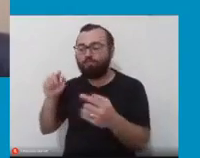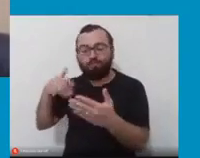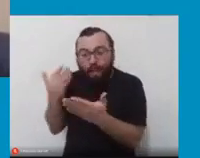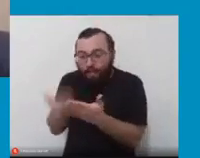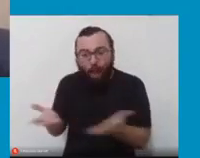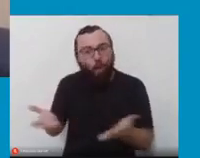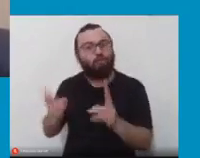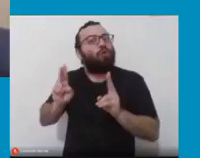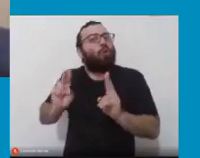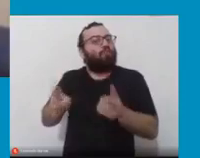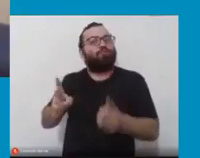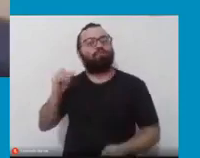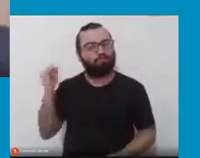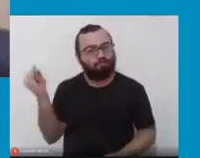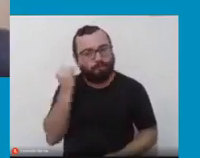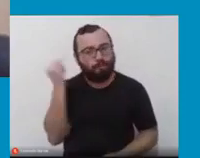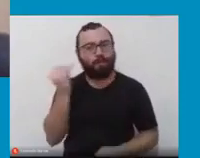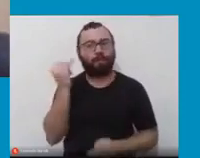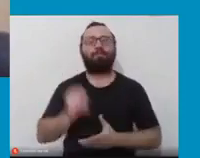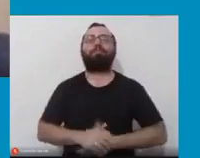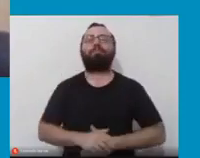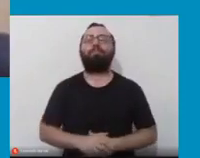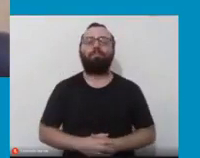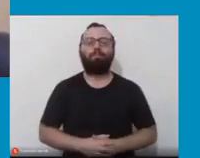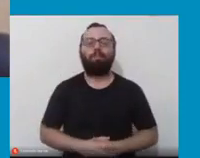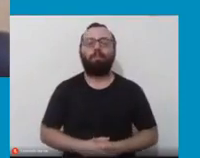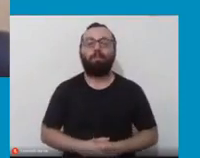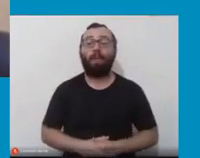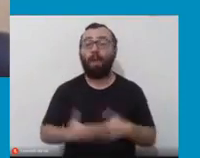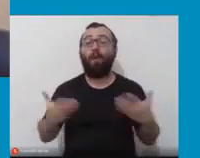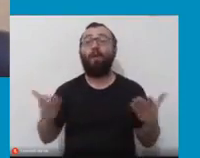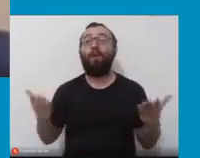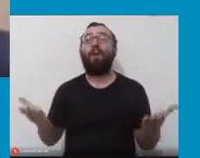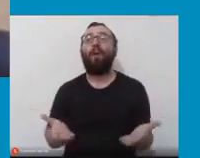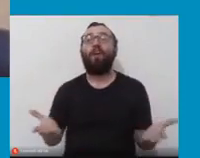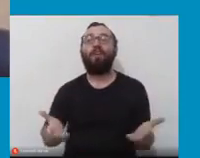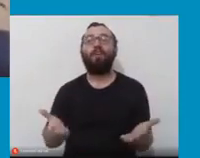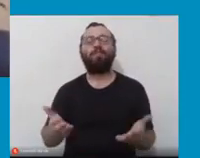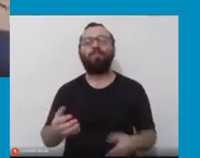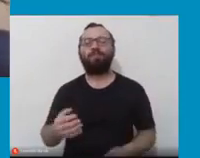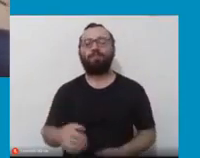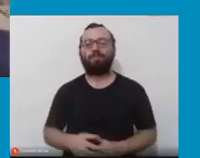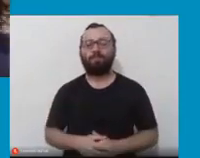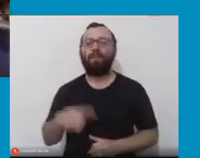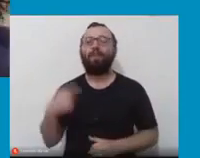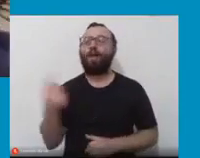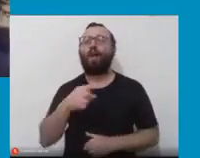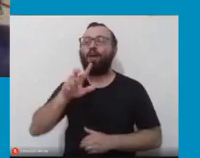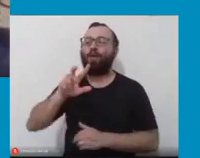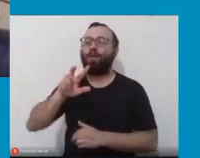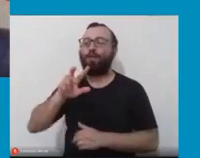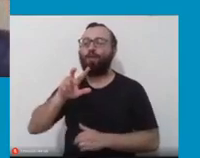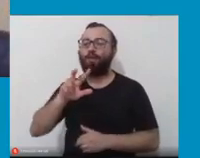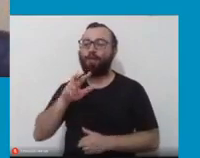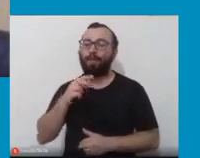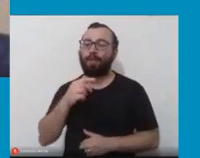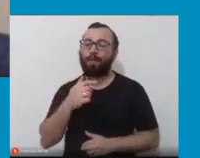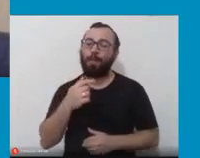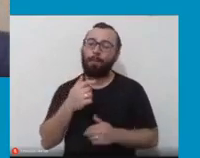da importância histórica que possam ter. Hoje, a gente vai conversar, a gente, quer